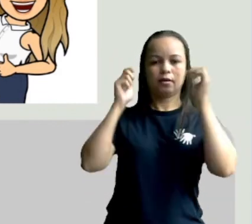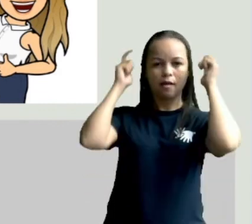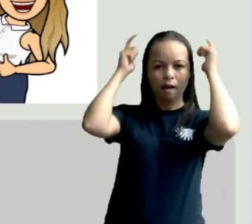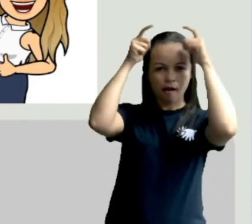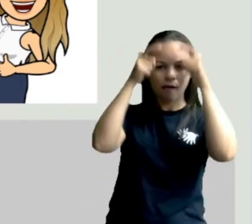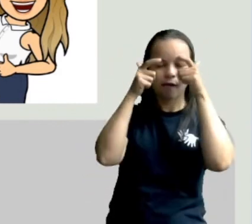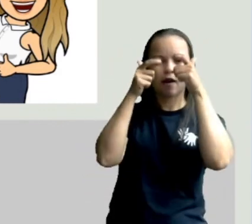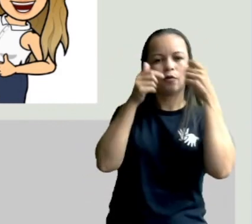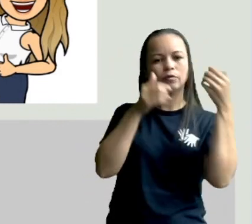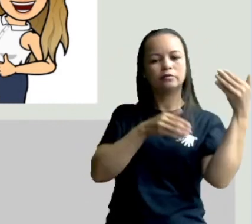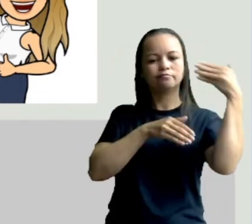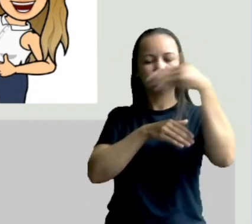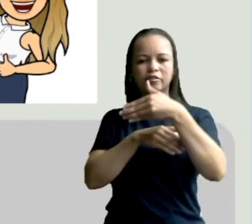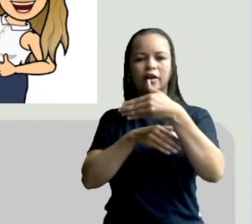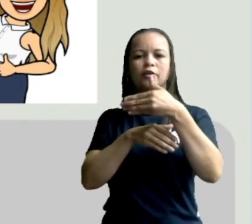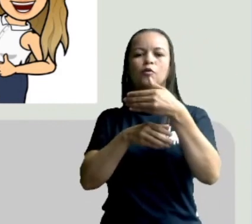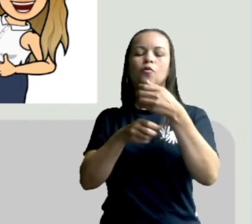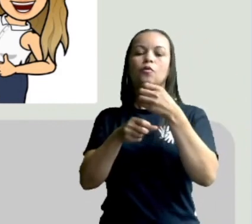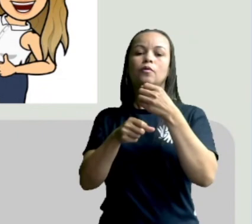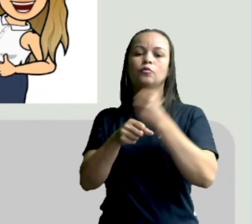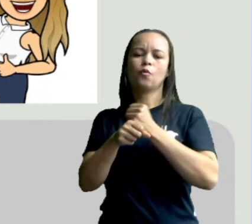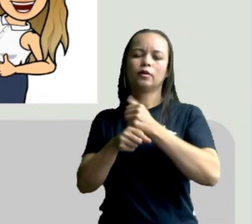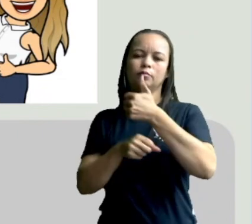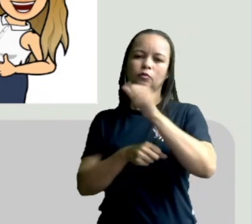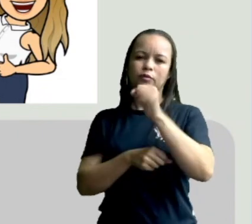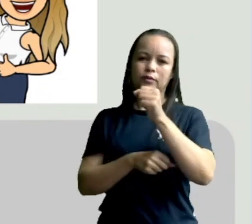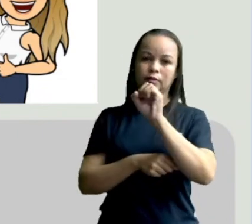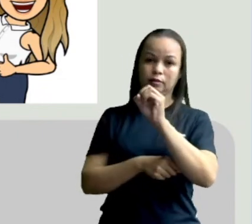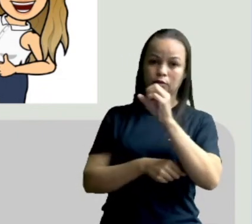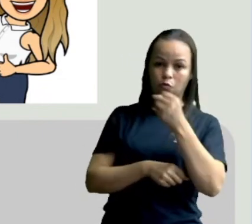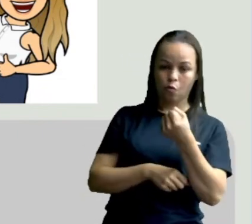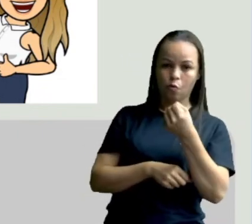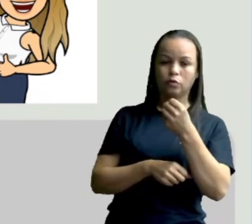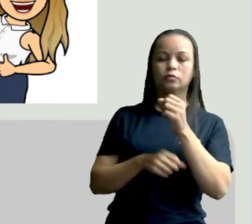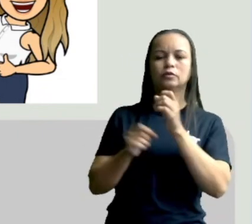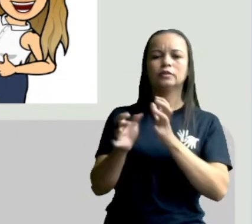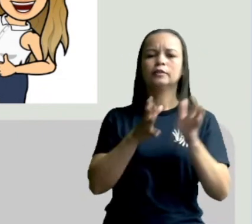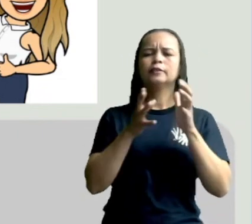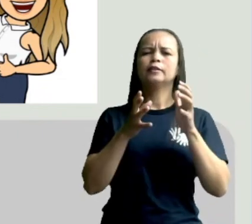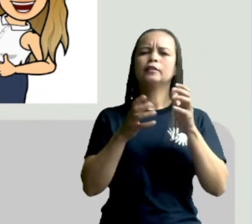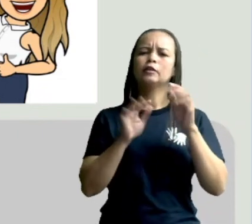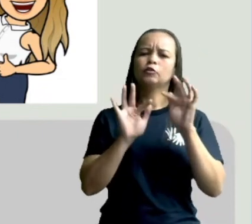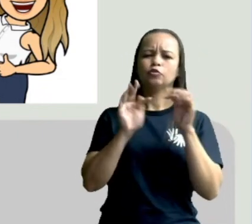1808 para cá. Então, o rei e a rainha de Portugal e os seus filhos vieram